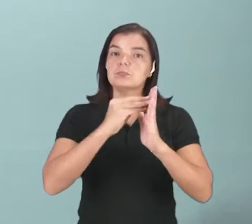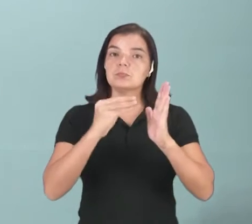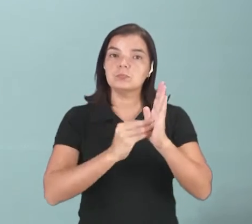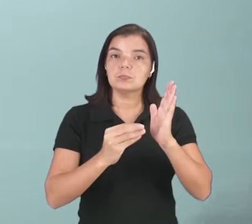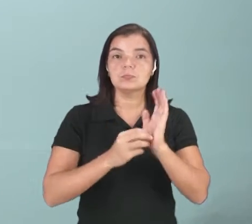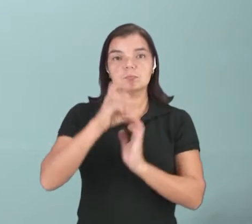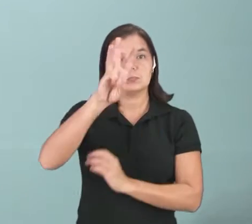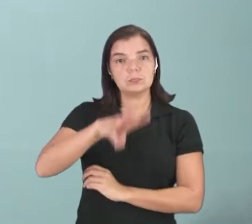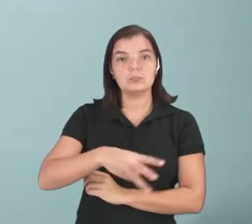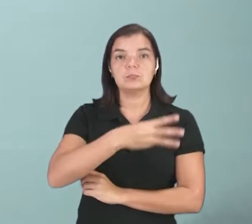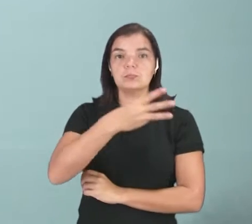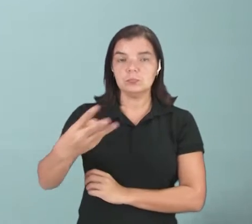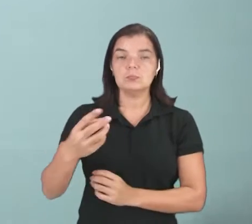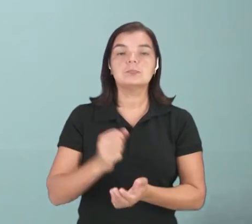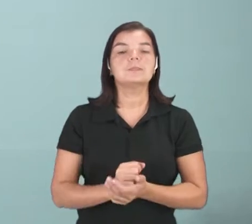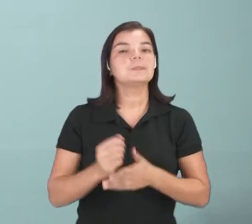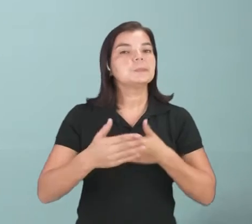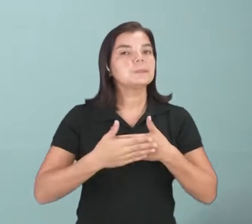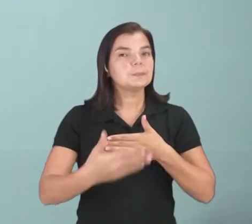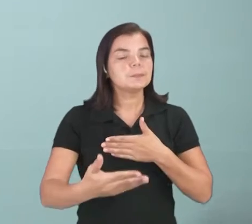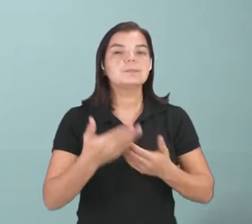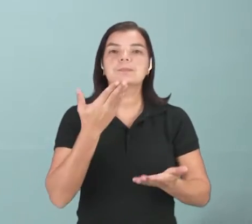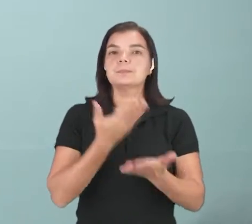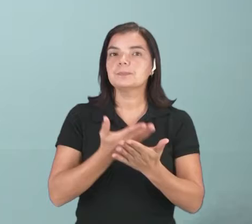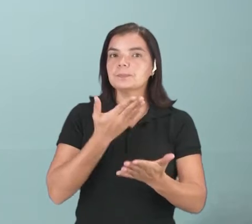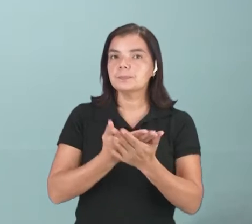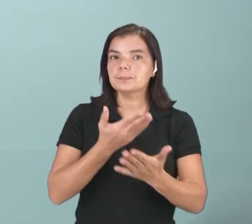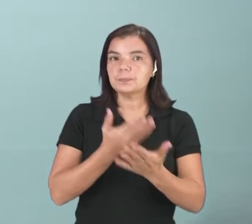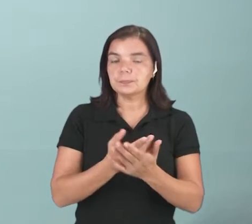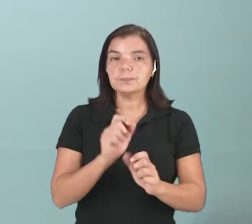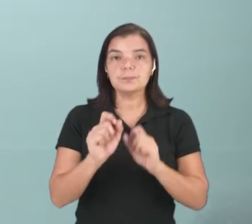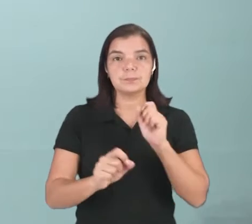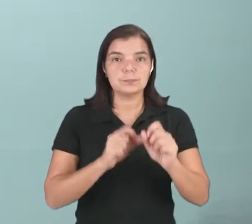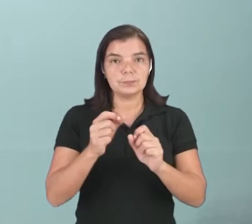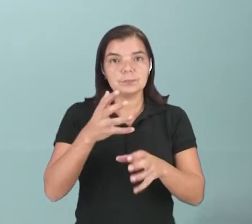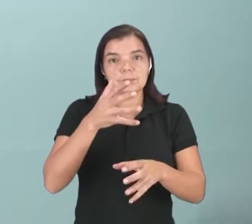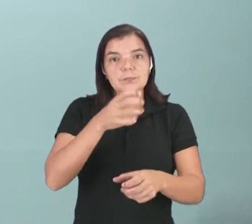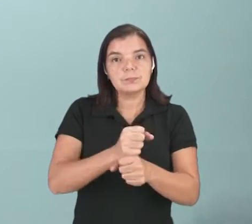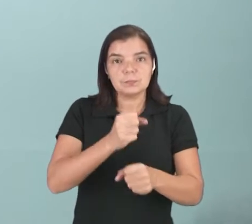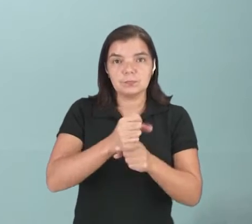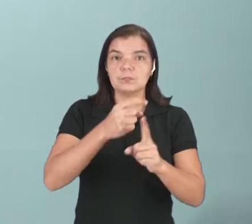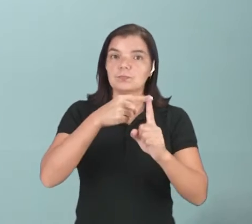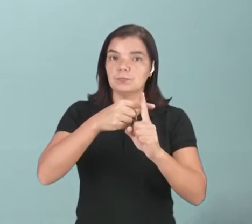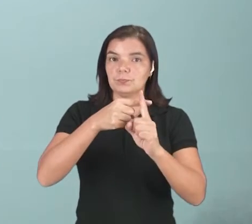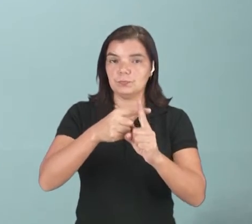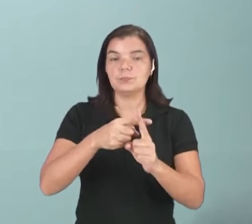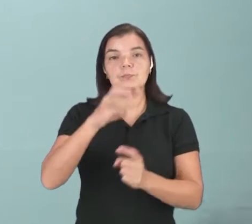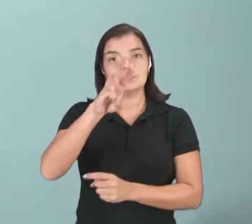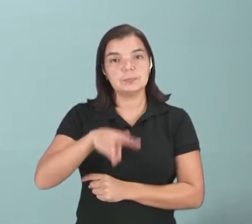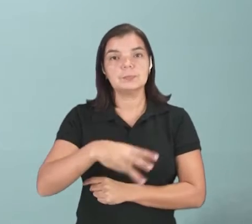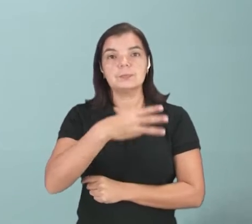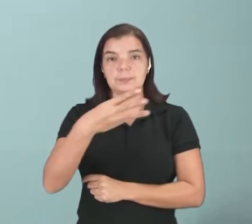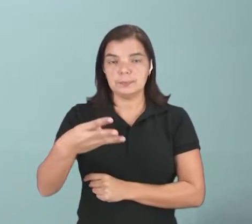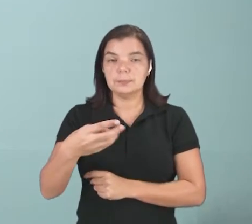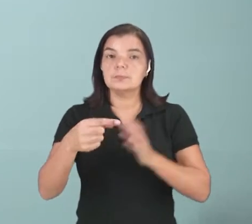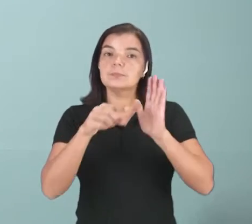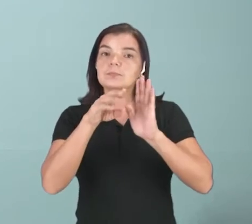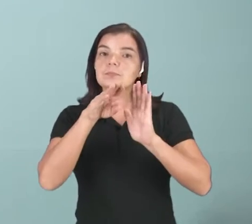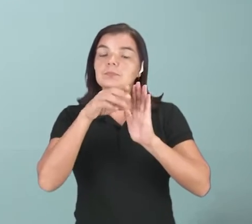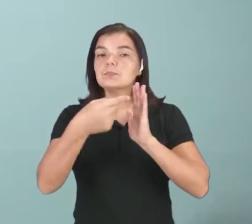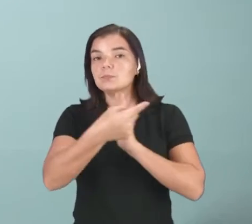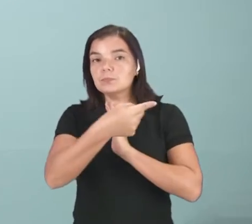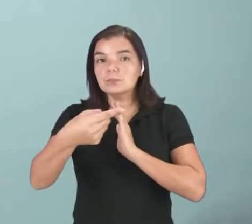de matrizes, e em seguida nós trabalhamos as operações de adição de matrizes e subtração